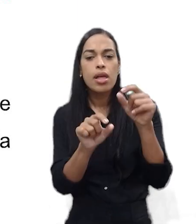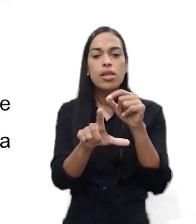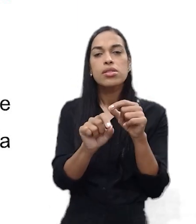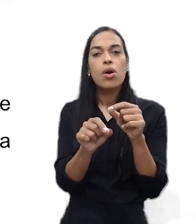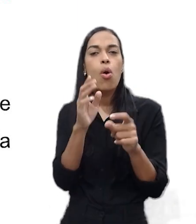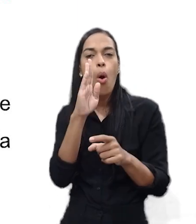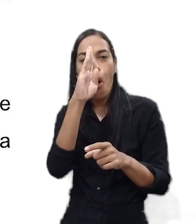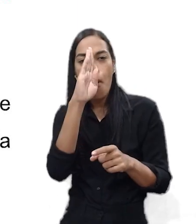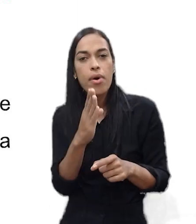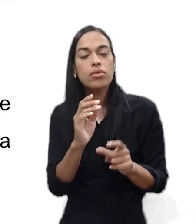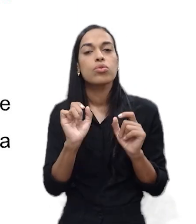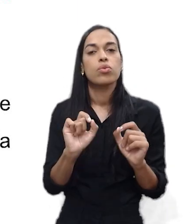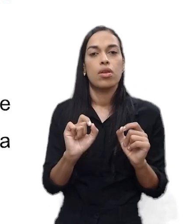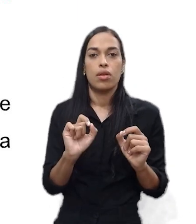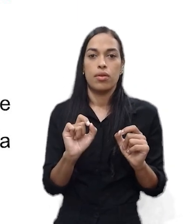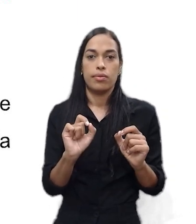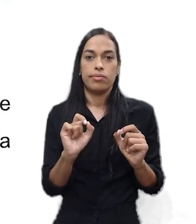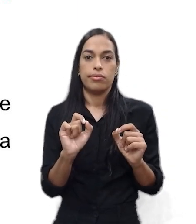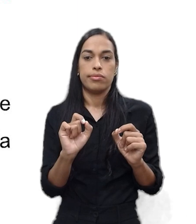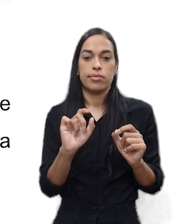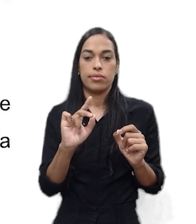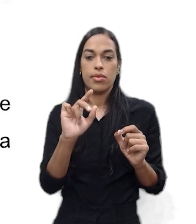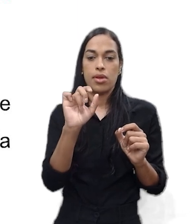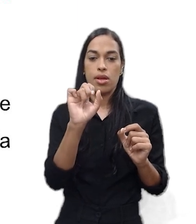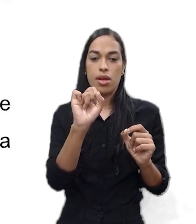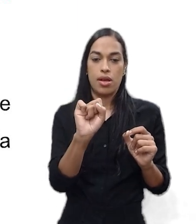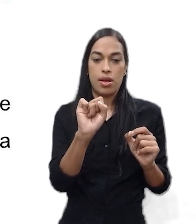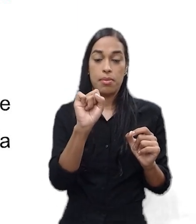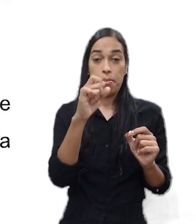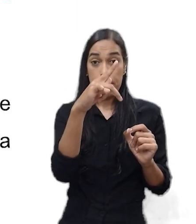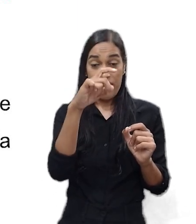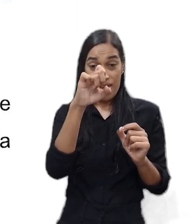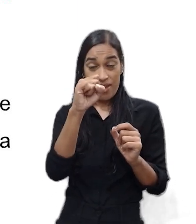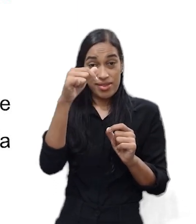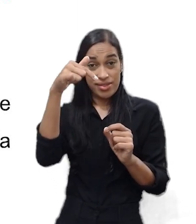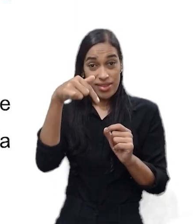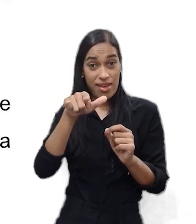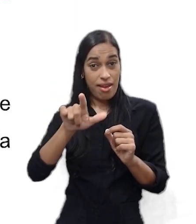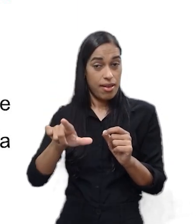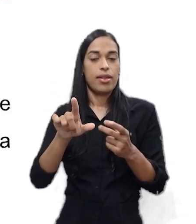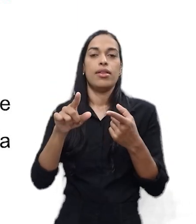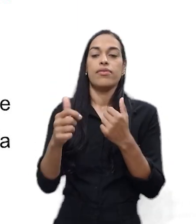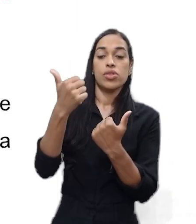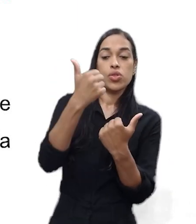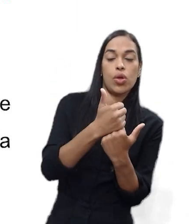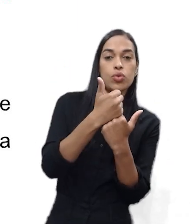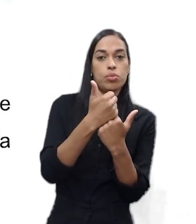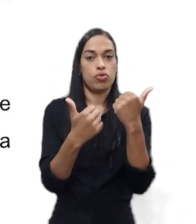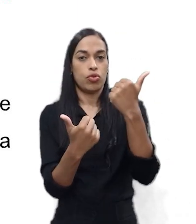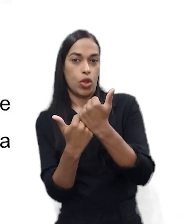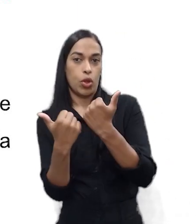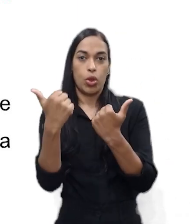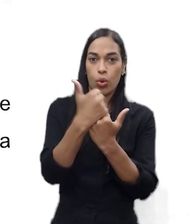seguintes comandos. PSH, né? Aí vocês vão substituir só o hostname, o